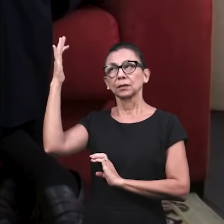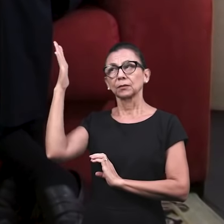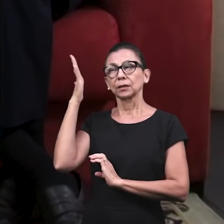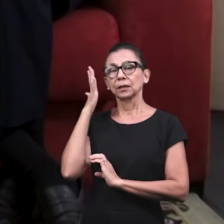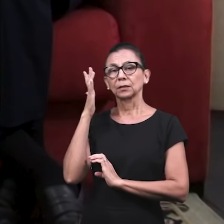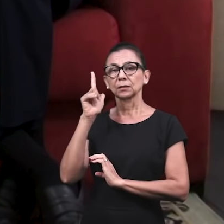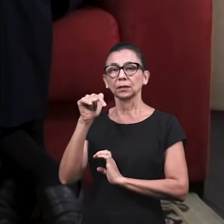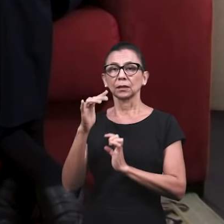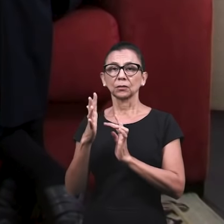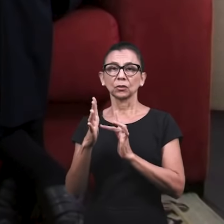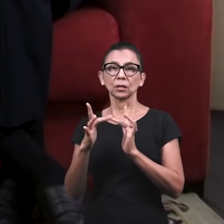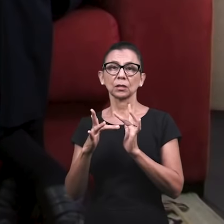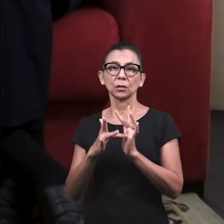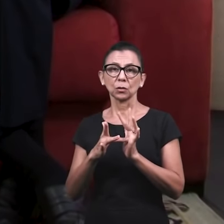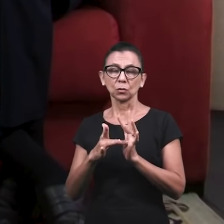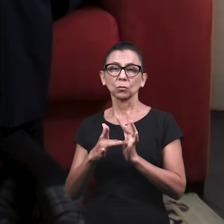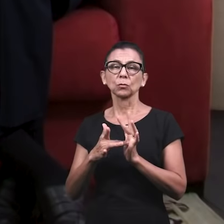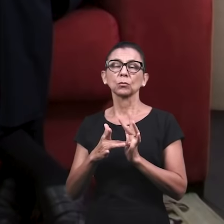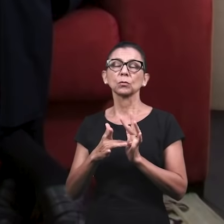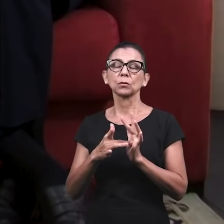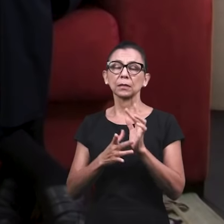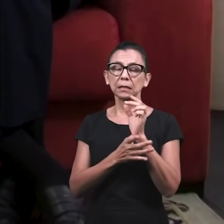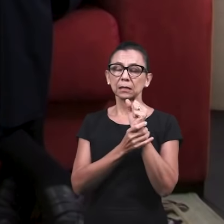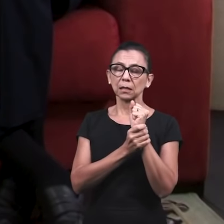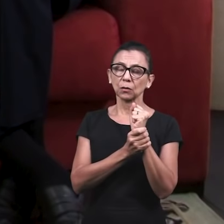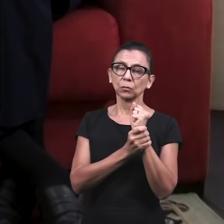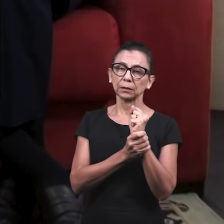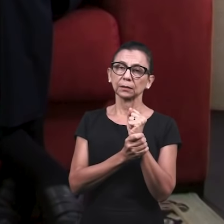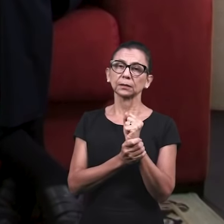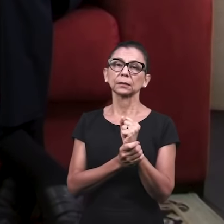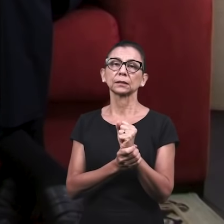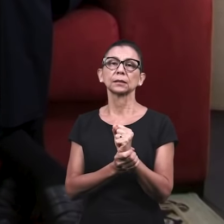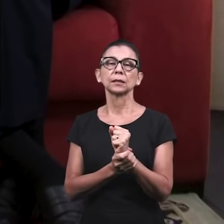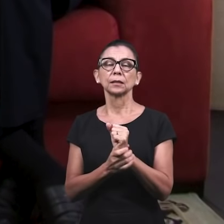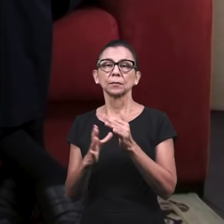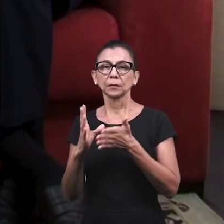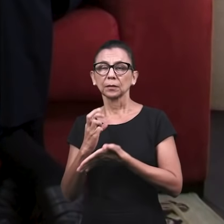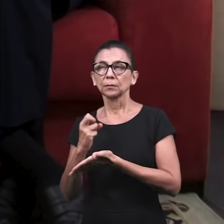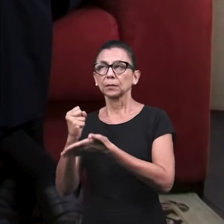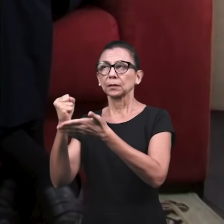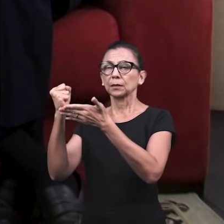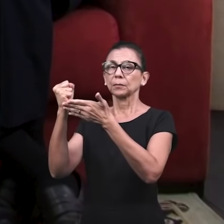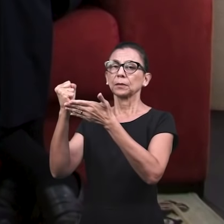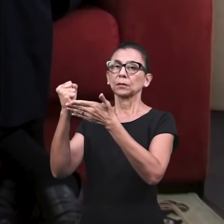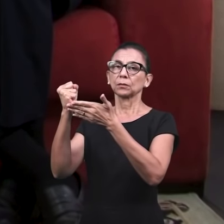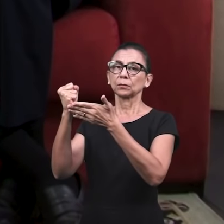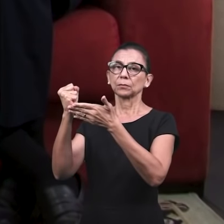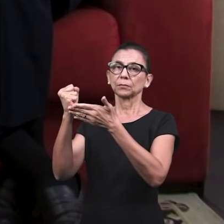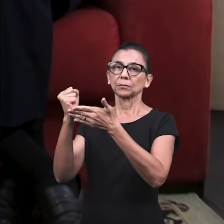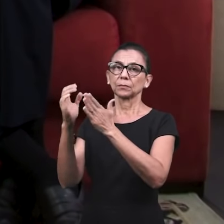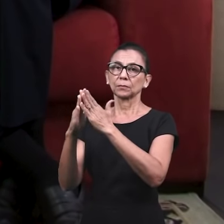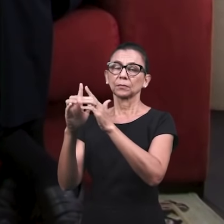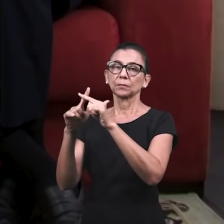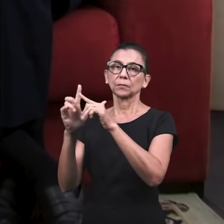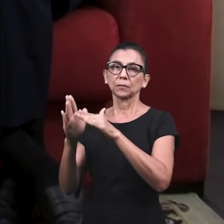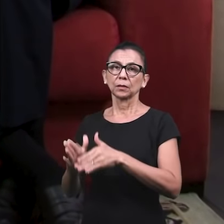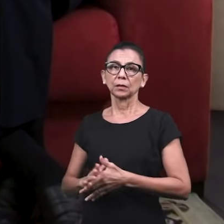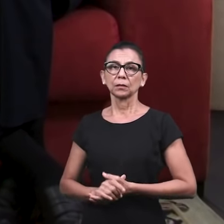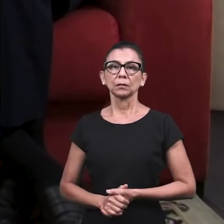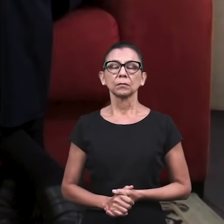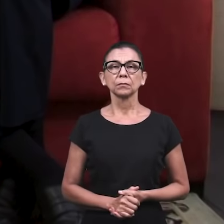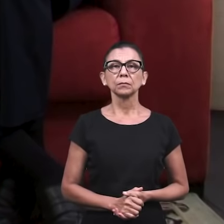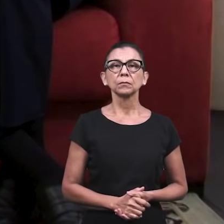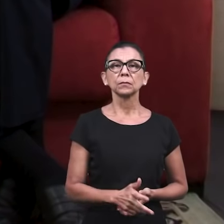fundamento para estarmos preparados para o arrebatamento, que é a grande bênção, a grande expectativa da igreja nesta hora. Muito boa